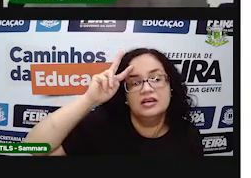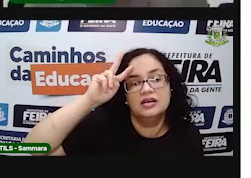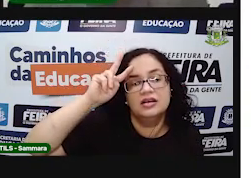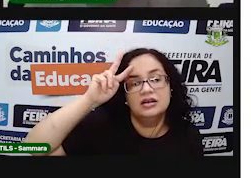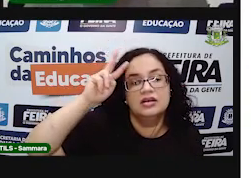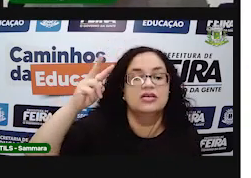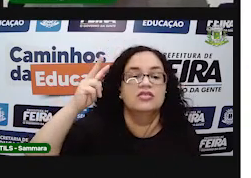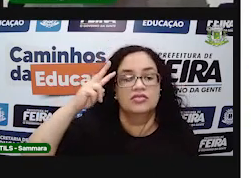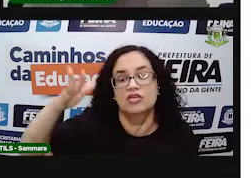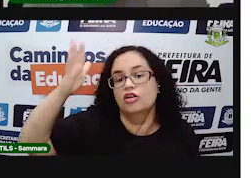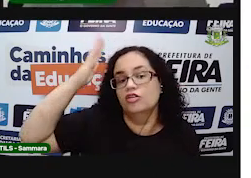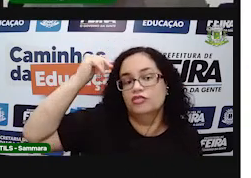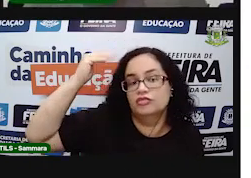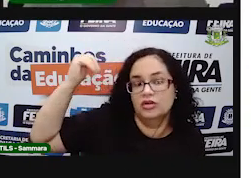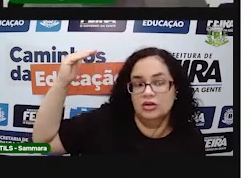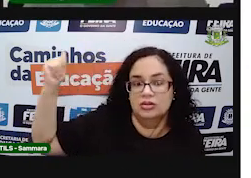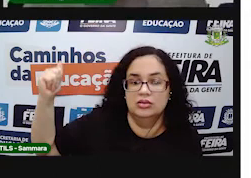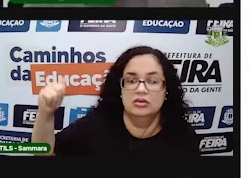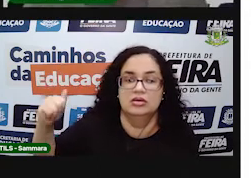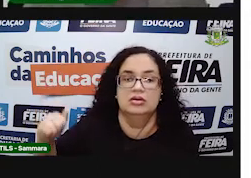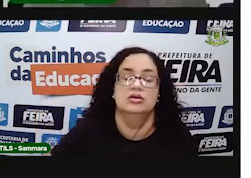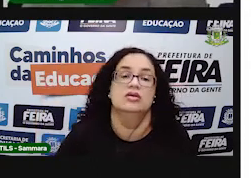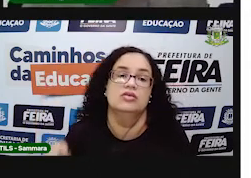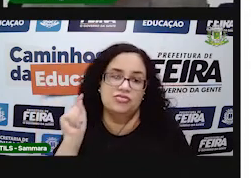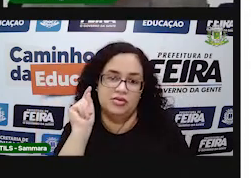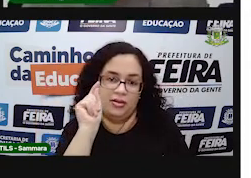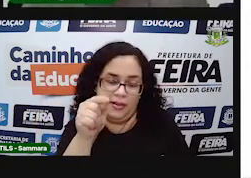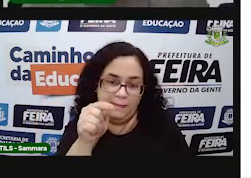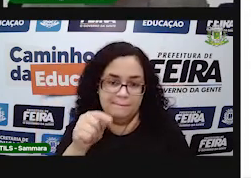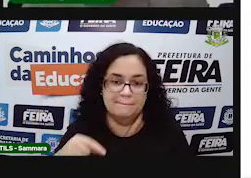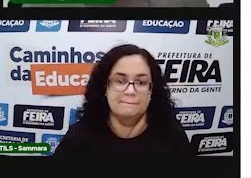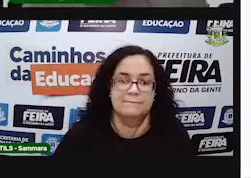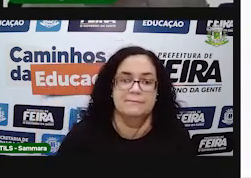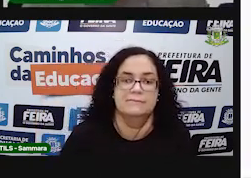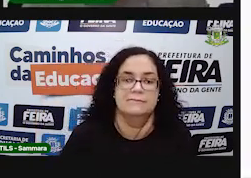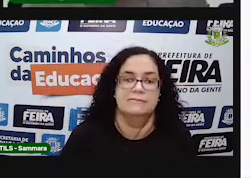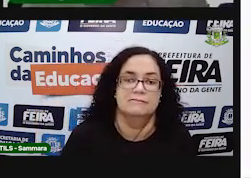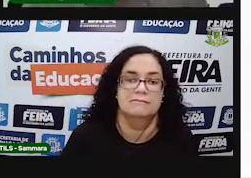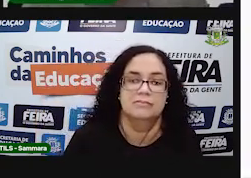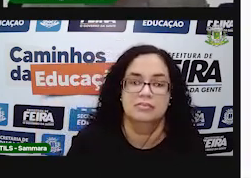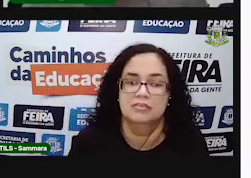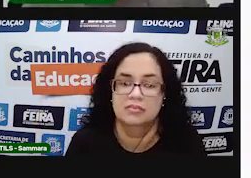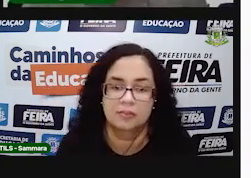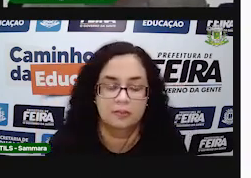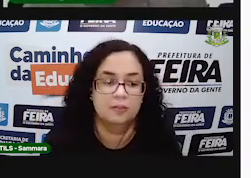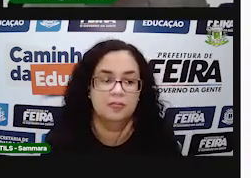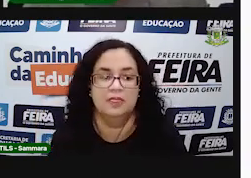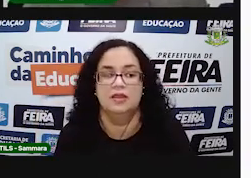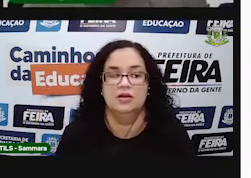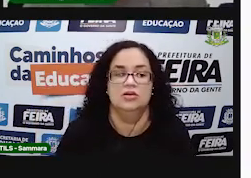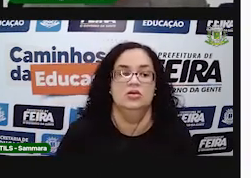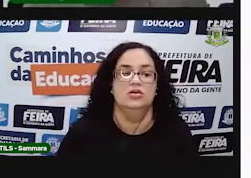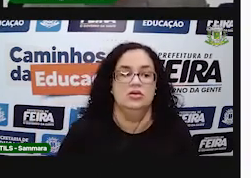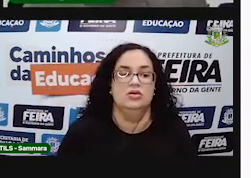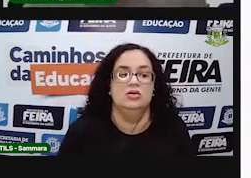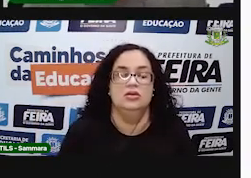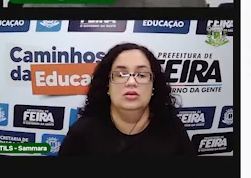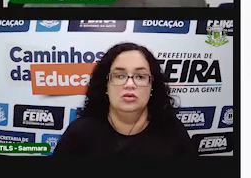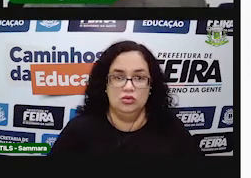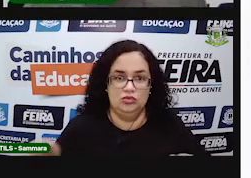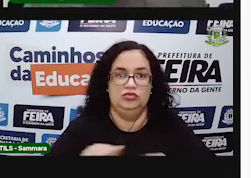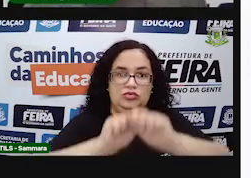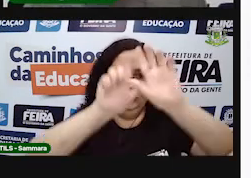aí, bem famoso, tá bom? Então eu vou clicar nesse íconezinho aqui e vai